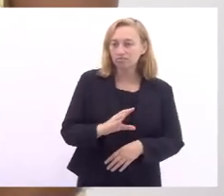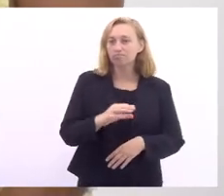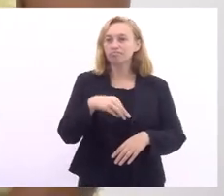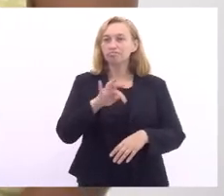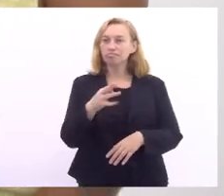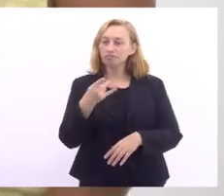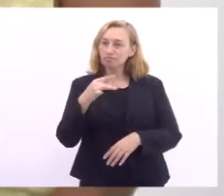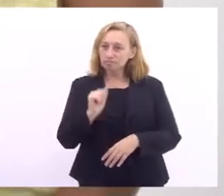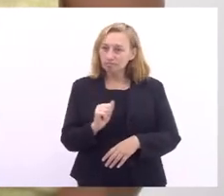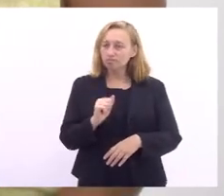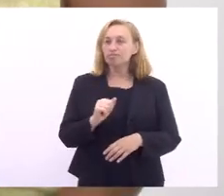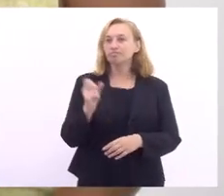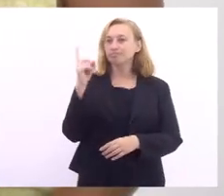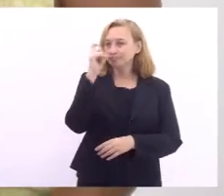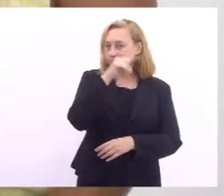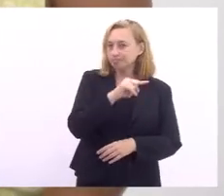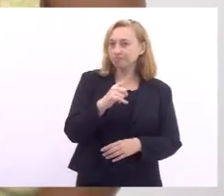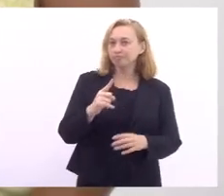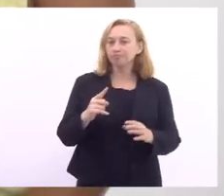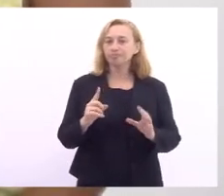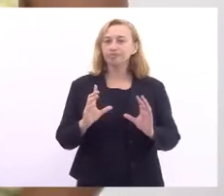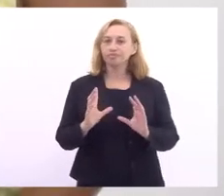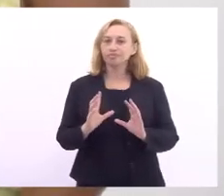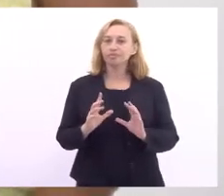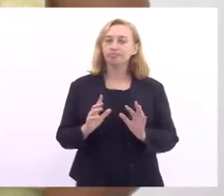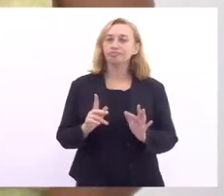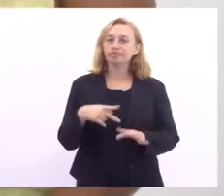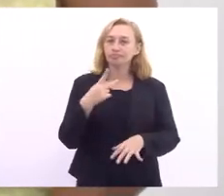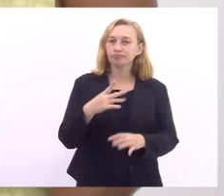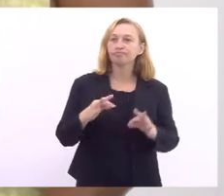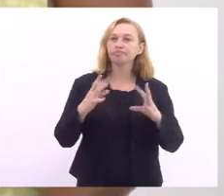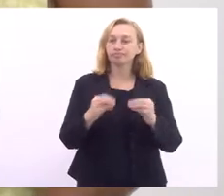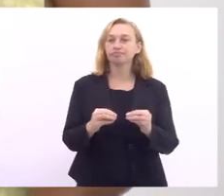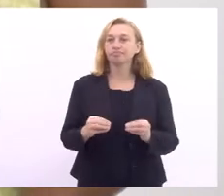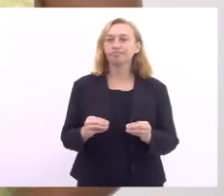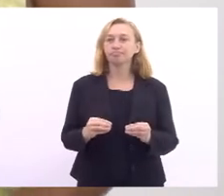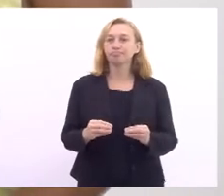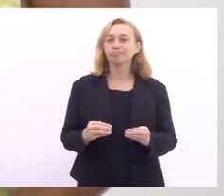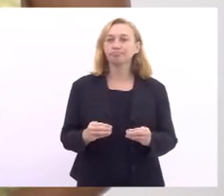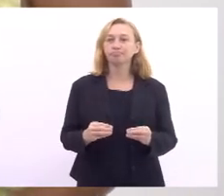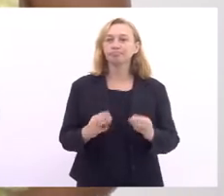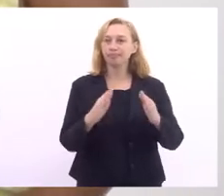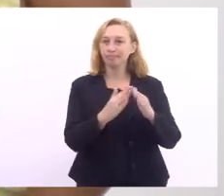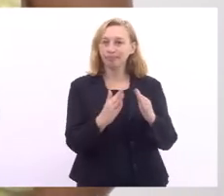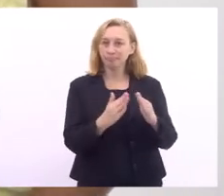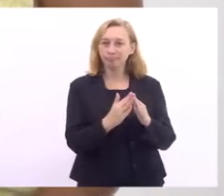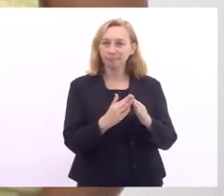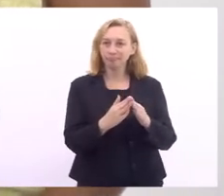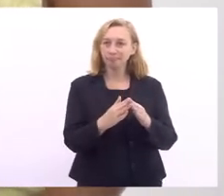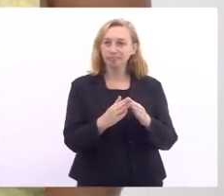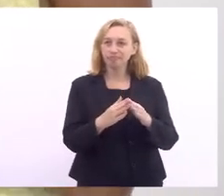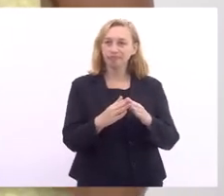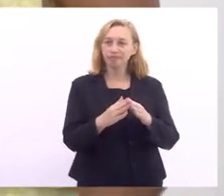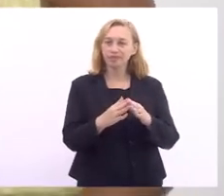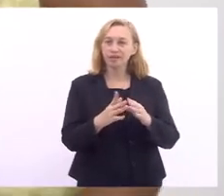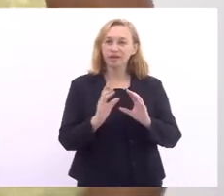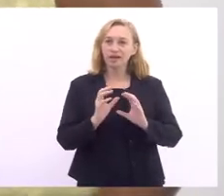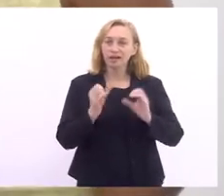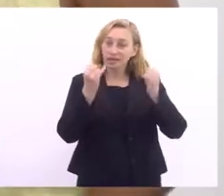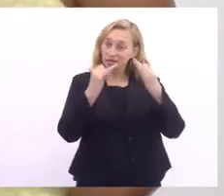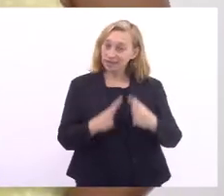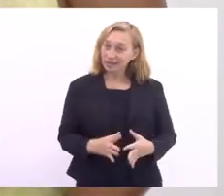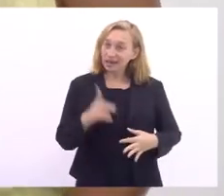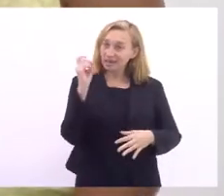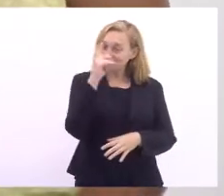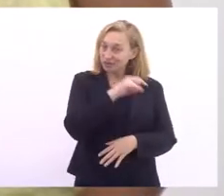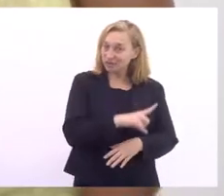acho que é isso é difícil né definir É sobre o indefinível também é definir a casa é muito difícil acho que todo mundo já passou